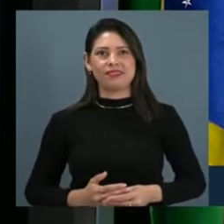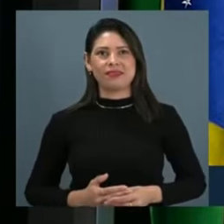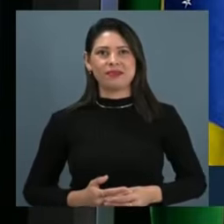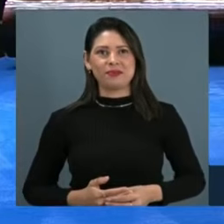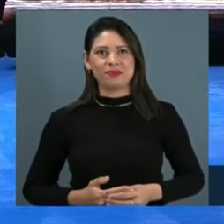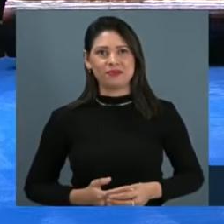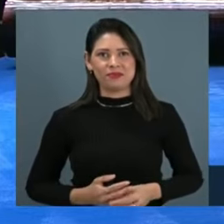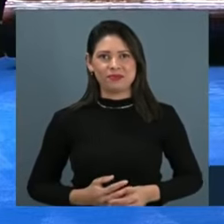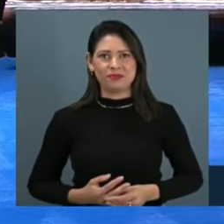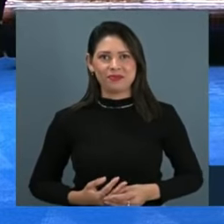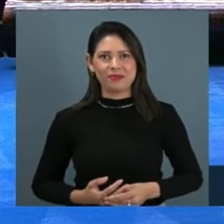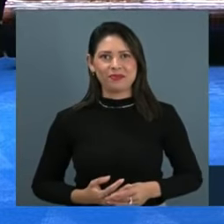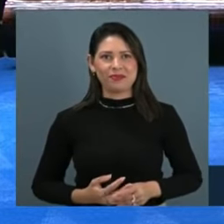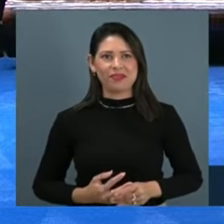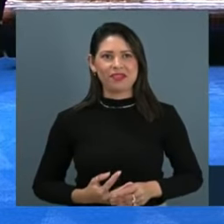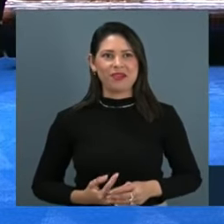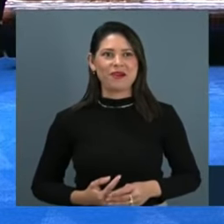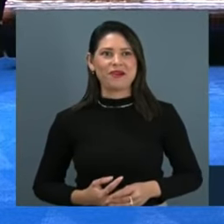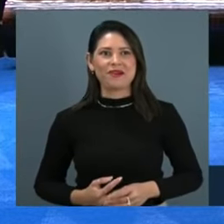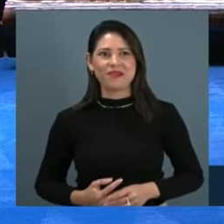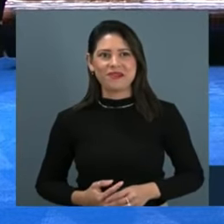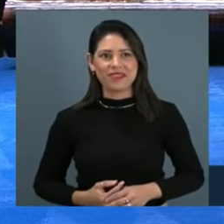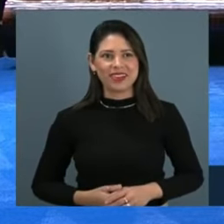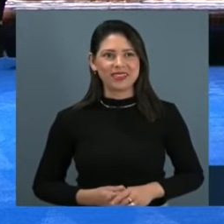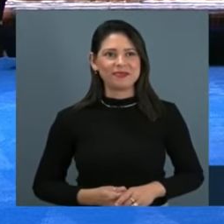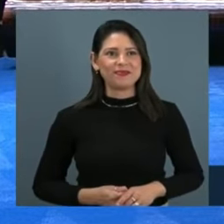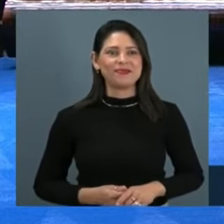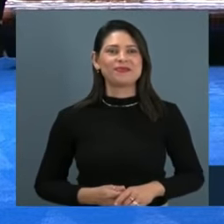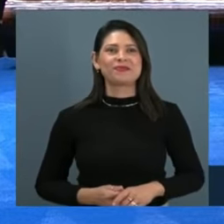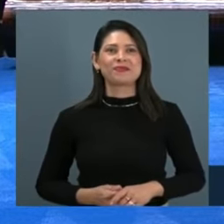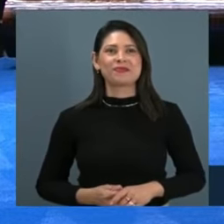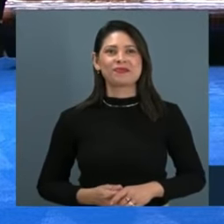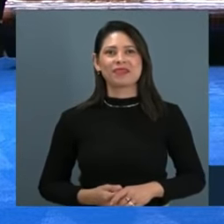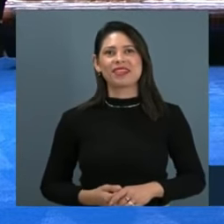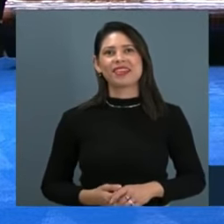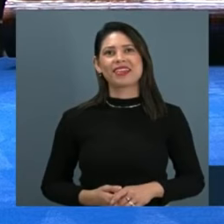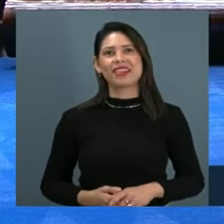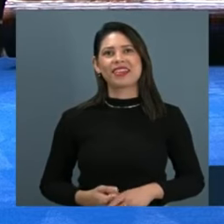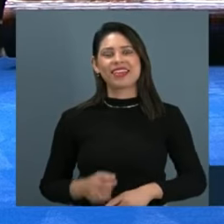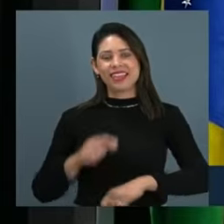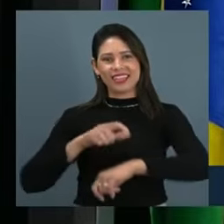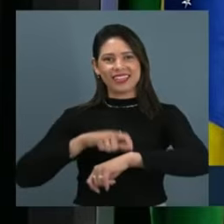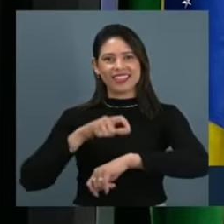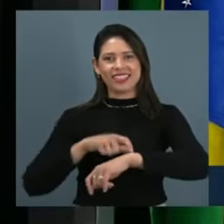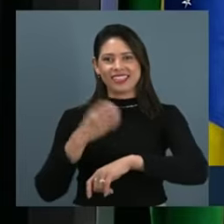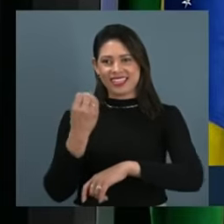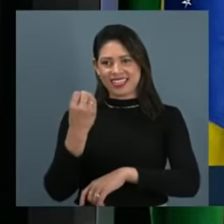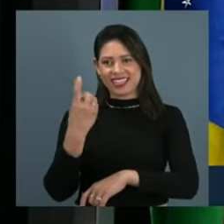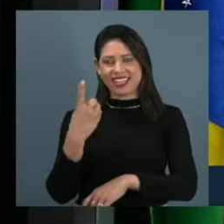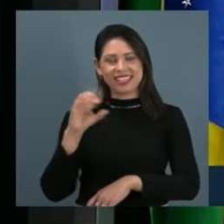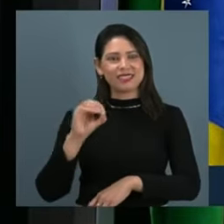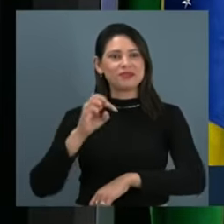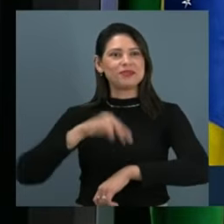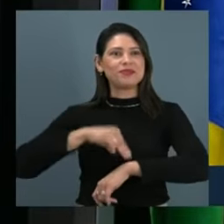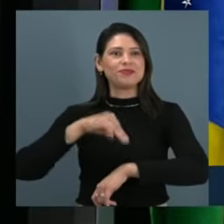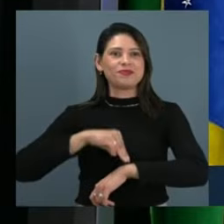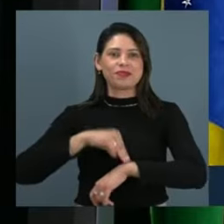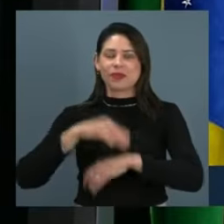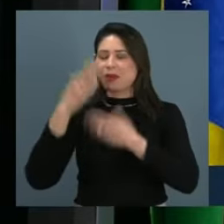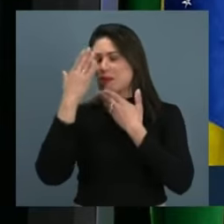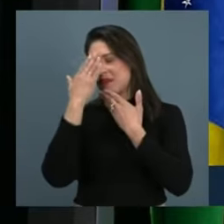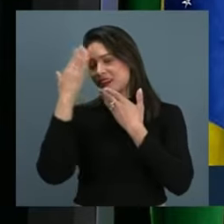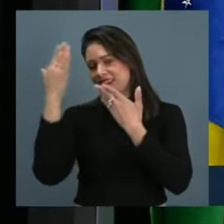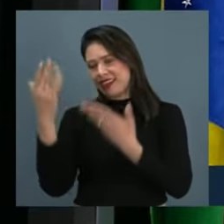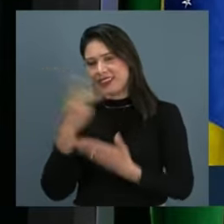Vamos começar. Presidente. A palavra, Vossa Excelência dispõe de 10 minutos. Muitíssimo obrigado, senhor presidente. Eu